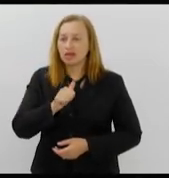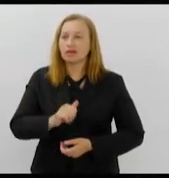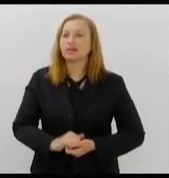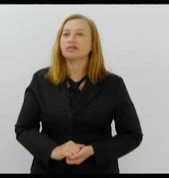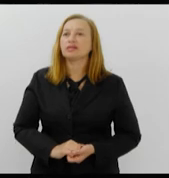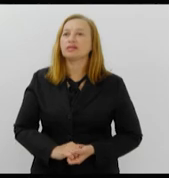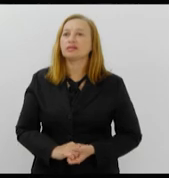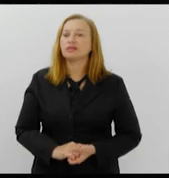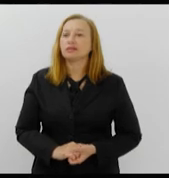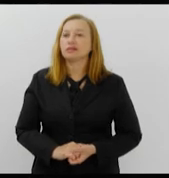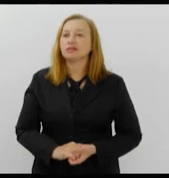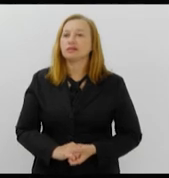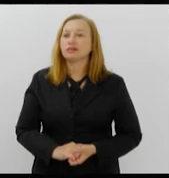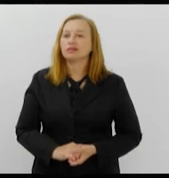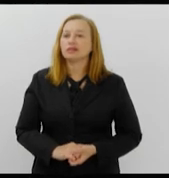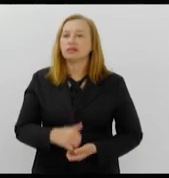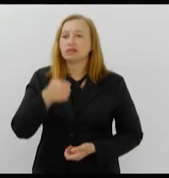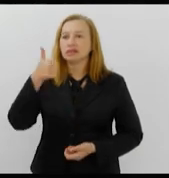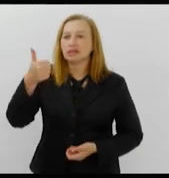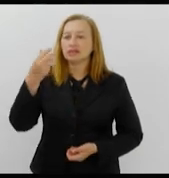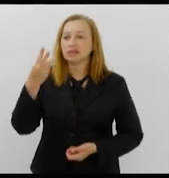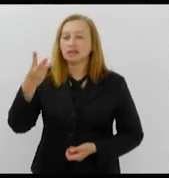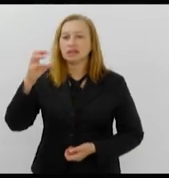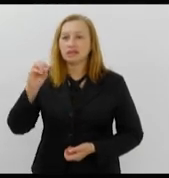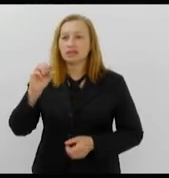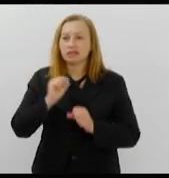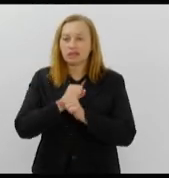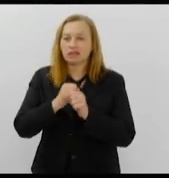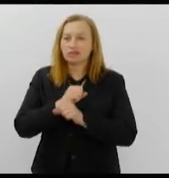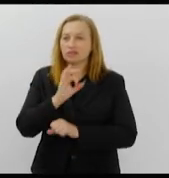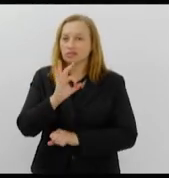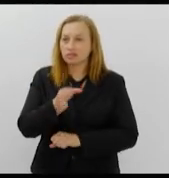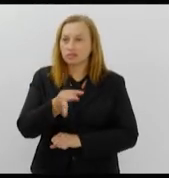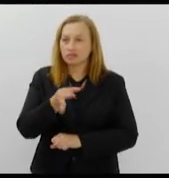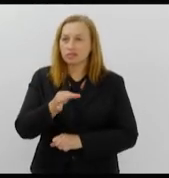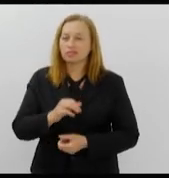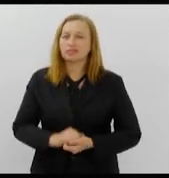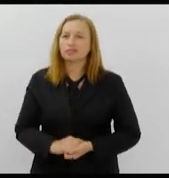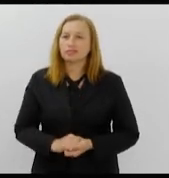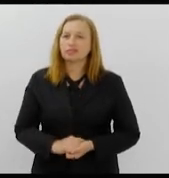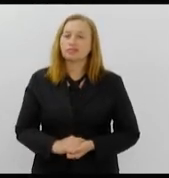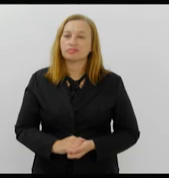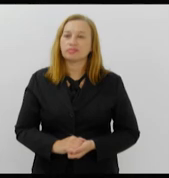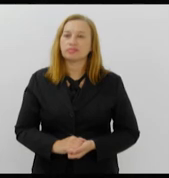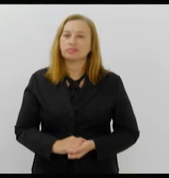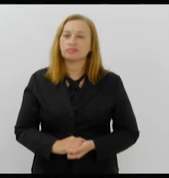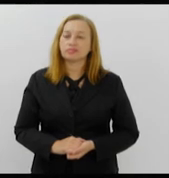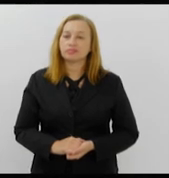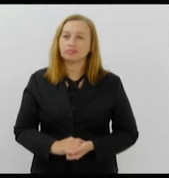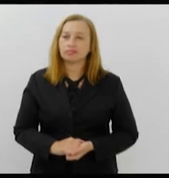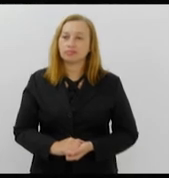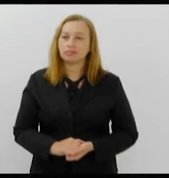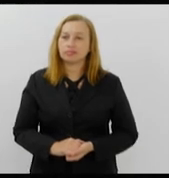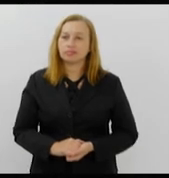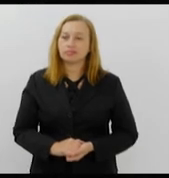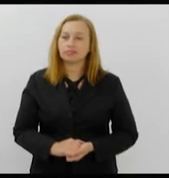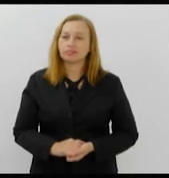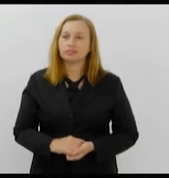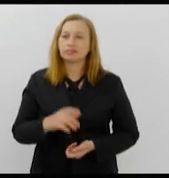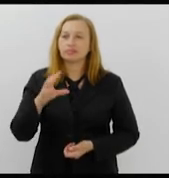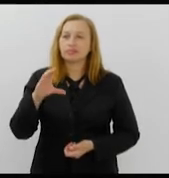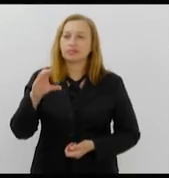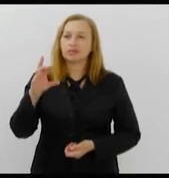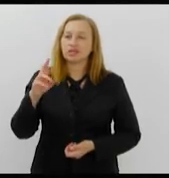do Piraí em 130 anos. Com certeza, Kátia Mick e Cristiano